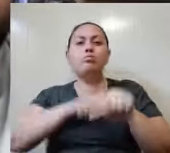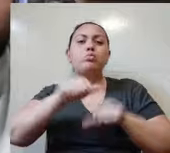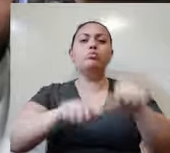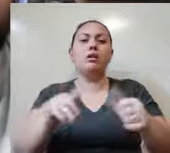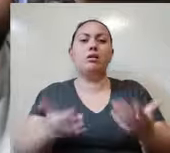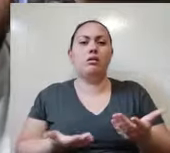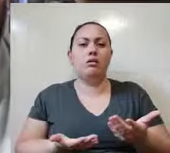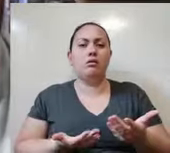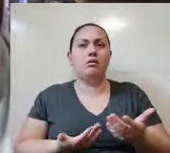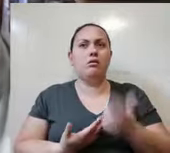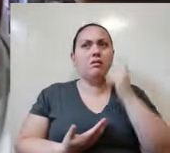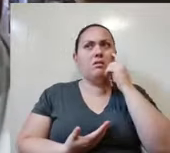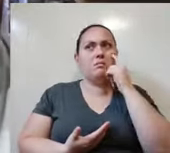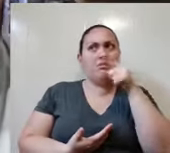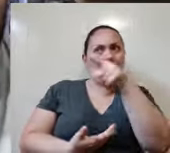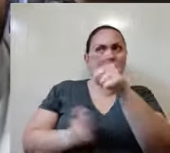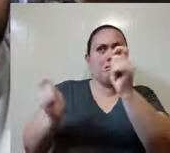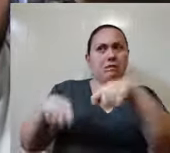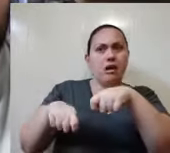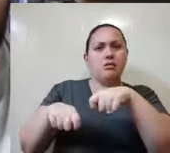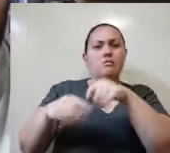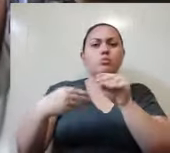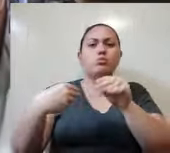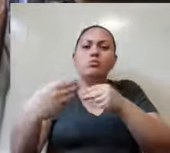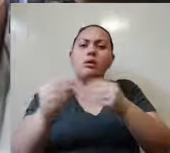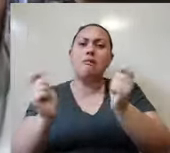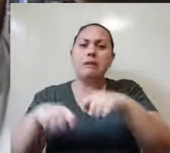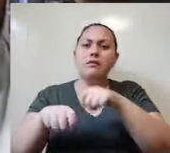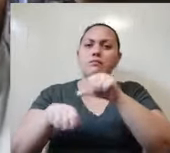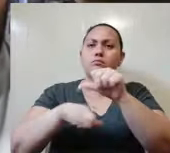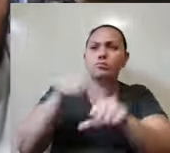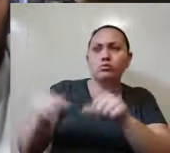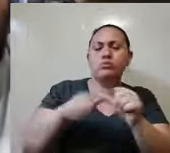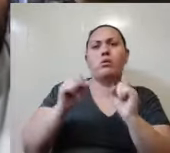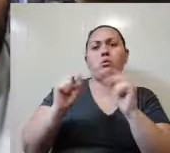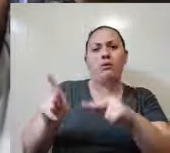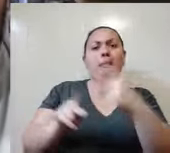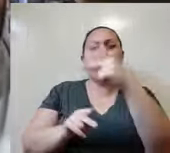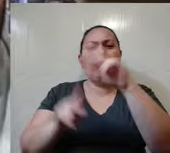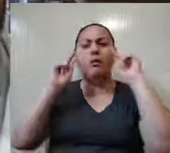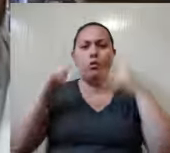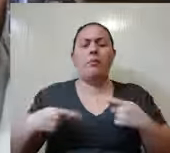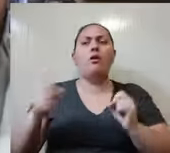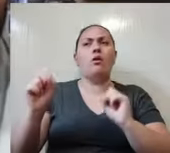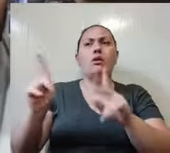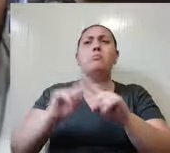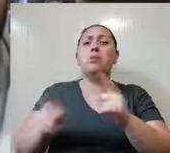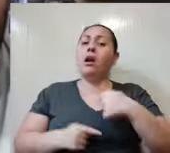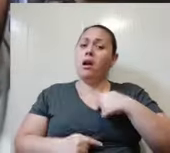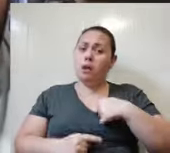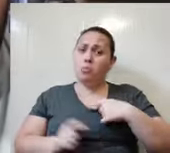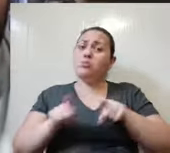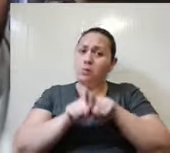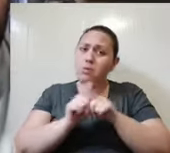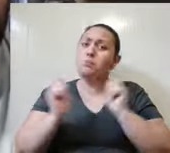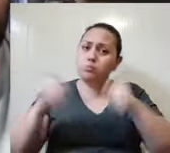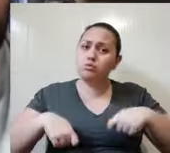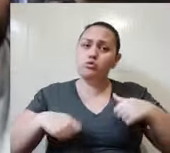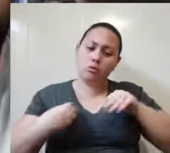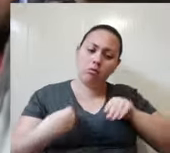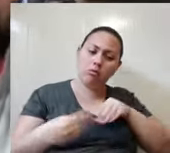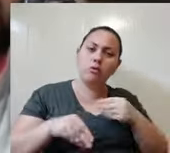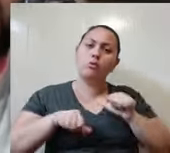se para outra pessoa é possível a gente flexibilizar e a gente contextualizar, por que que para ti não? Né? Então, sim, com o outro a